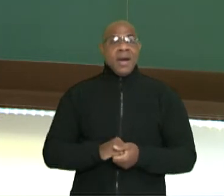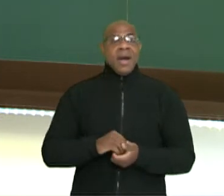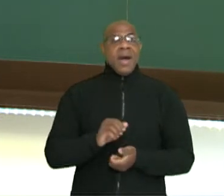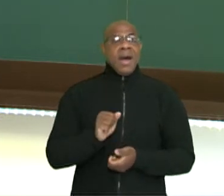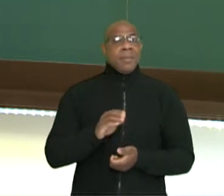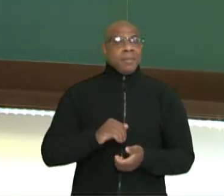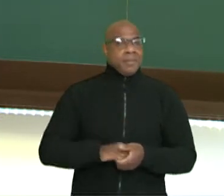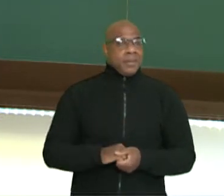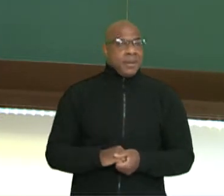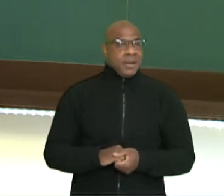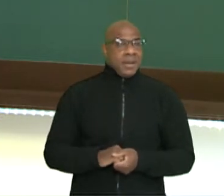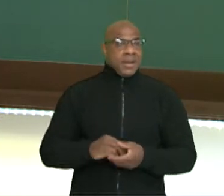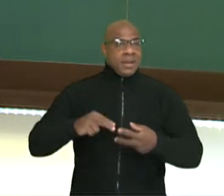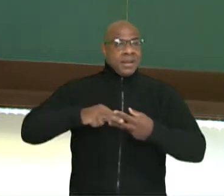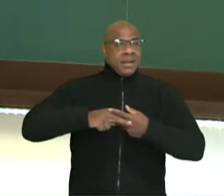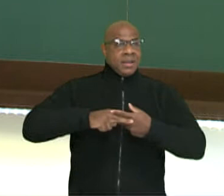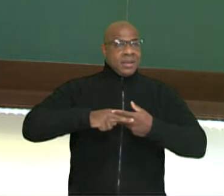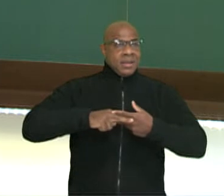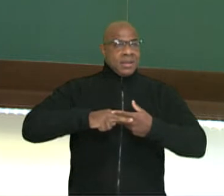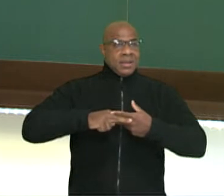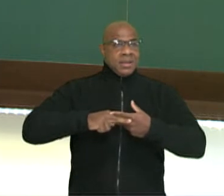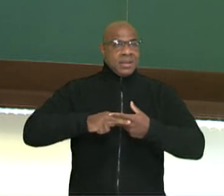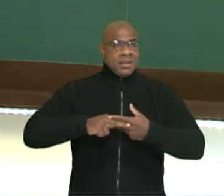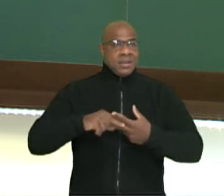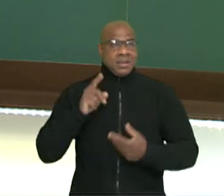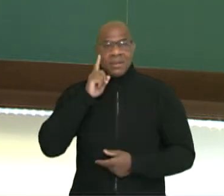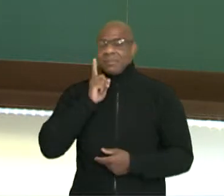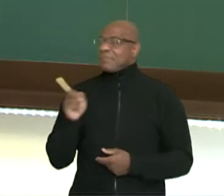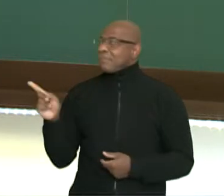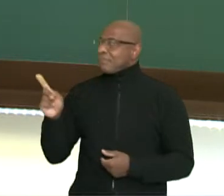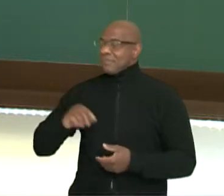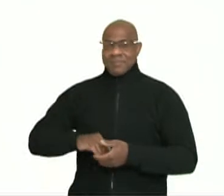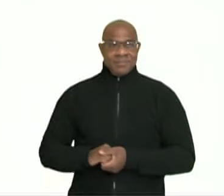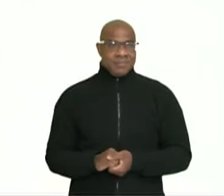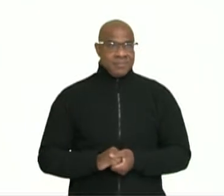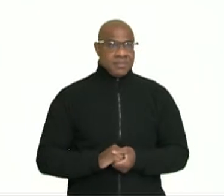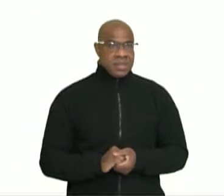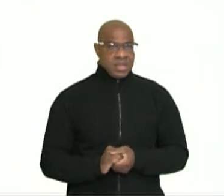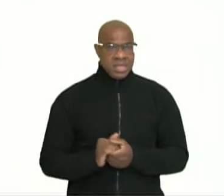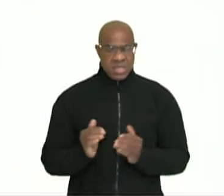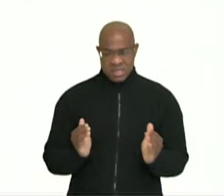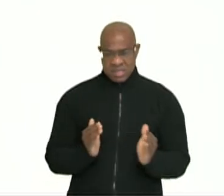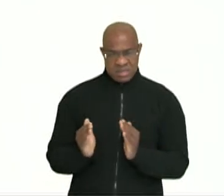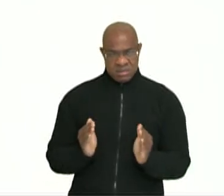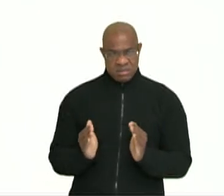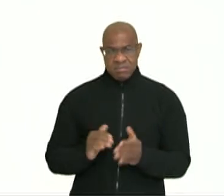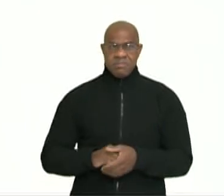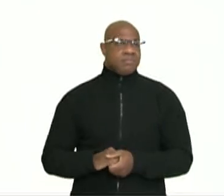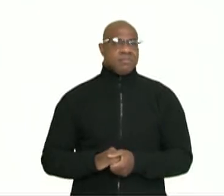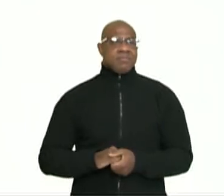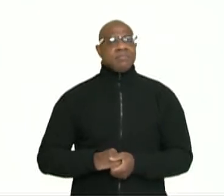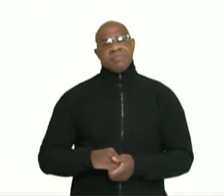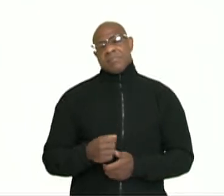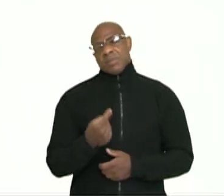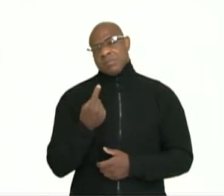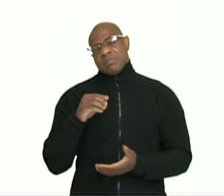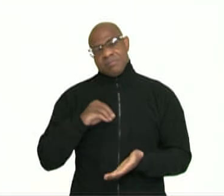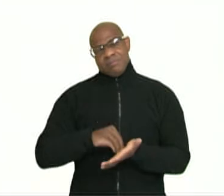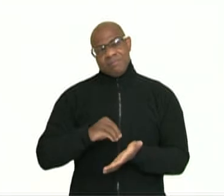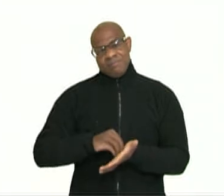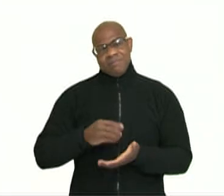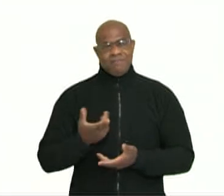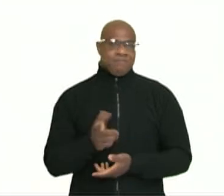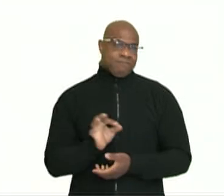beleza. Carambola, opa, setembro e outubro aqui, ó. Não, não é. Então, é uma, mas não é outra. Então, tem que